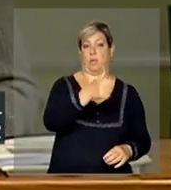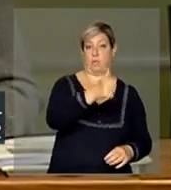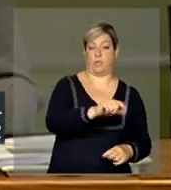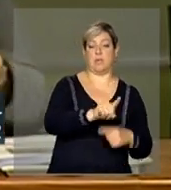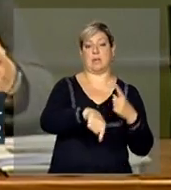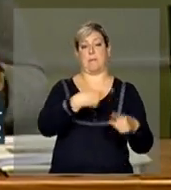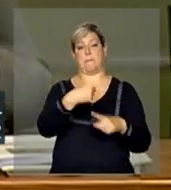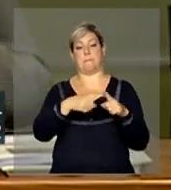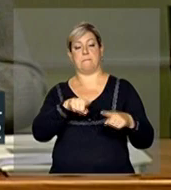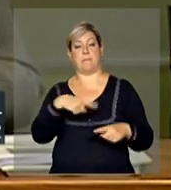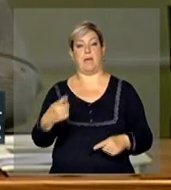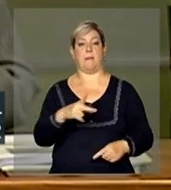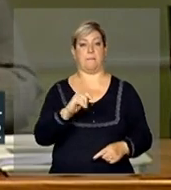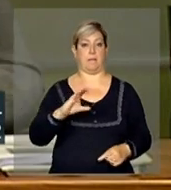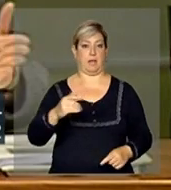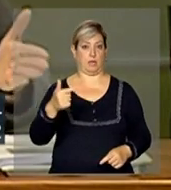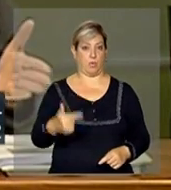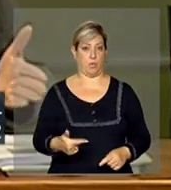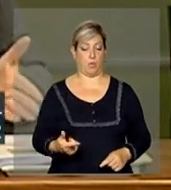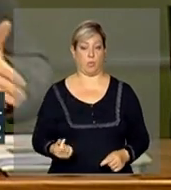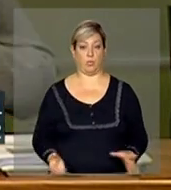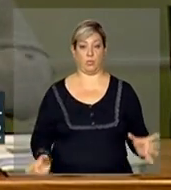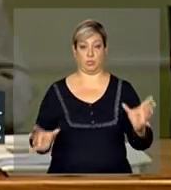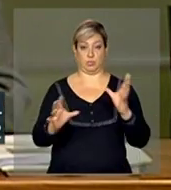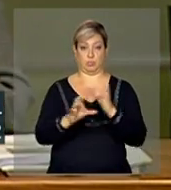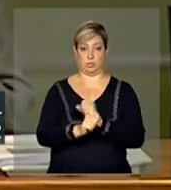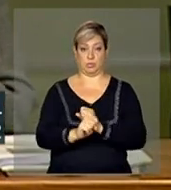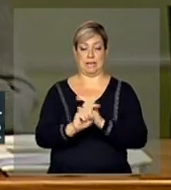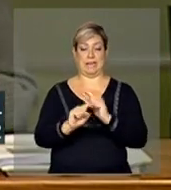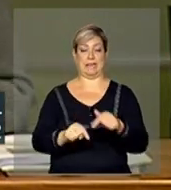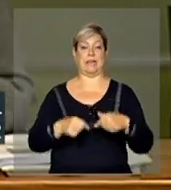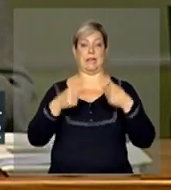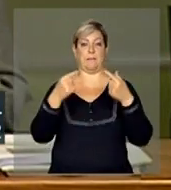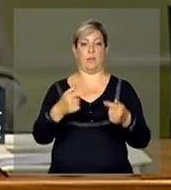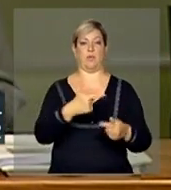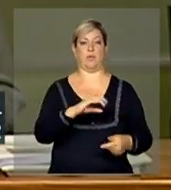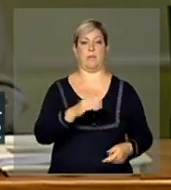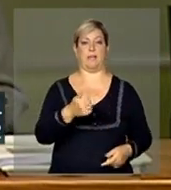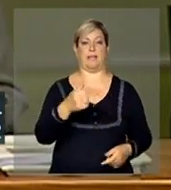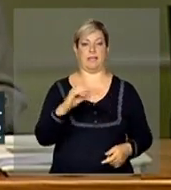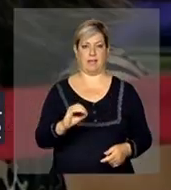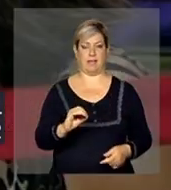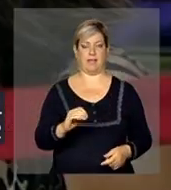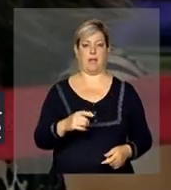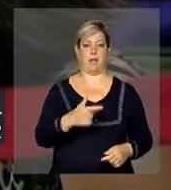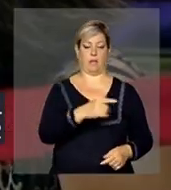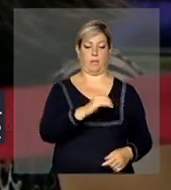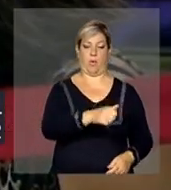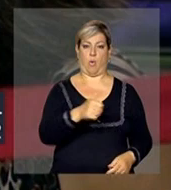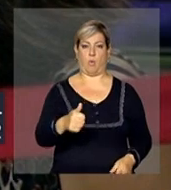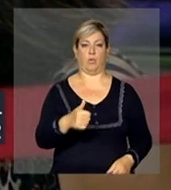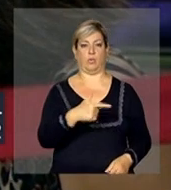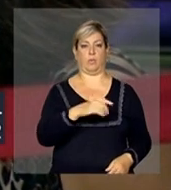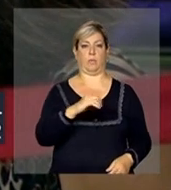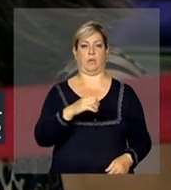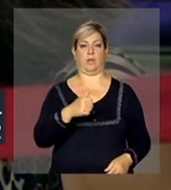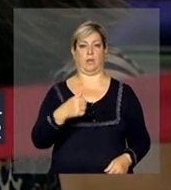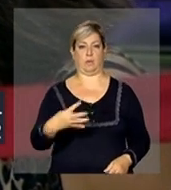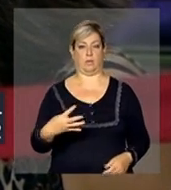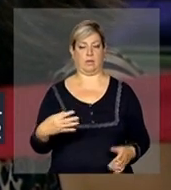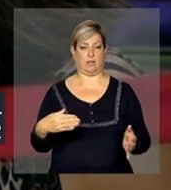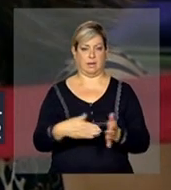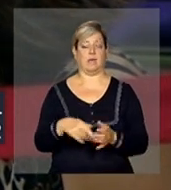PAC 2. Então, o montante de recursos depois de 2010, quer dizer, para o período 11-14, estavam dentro